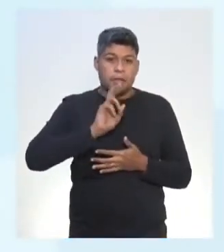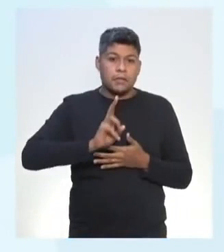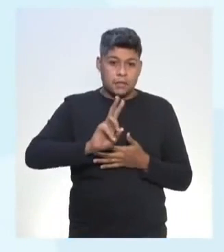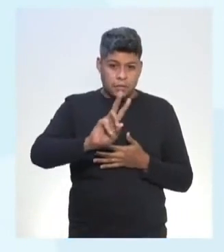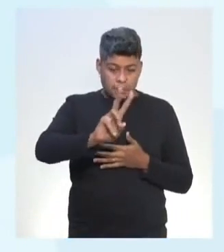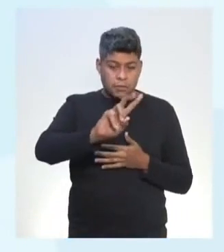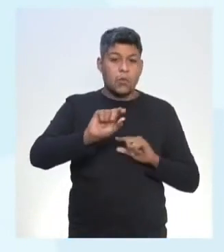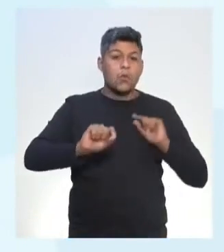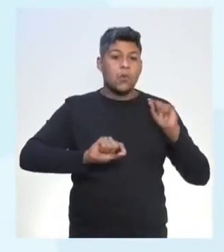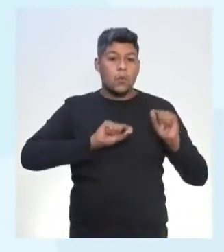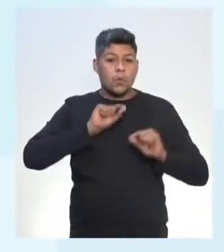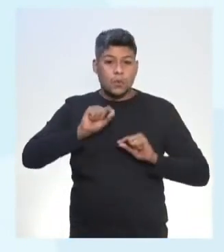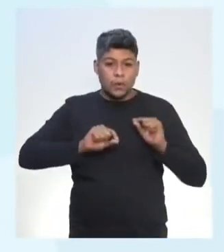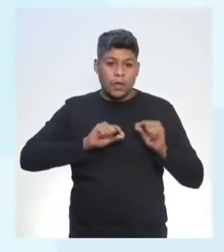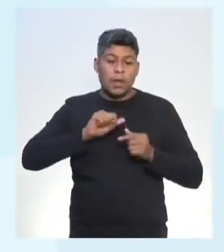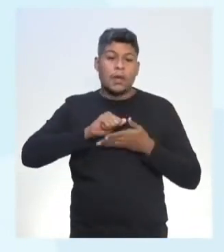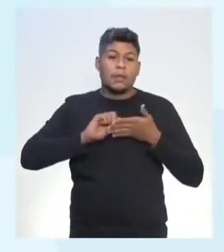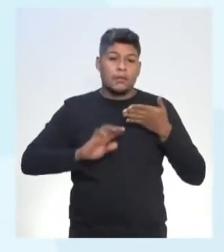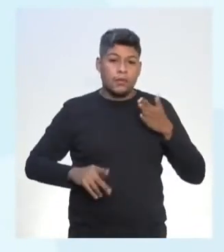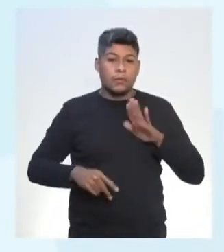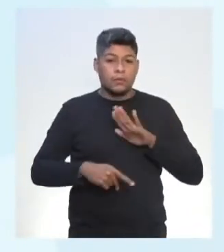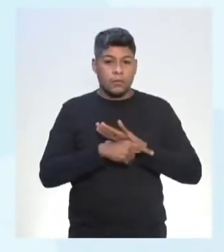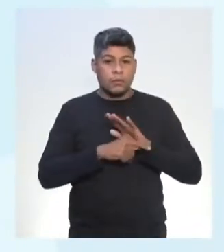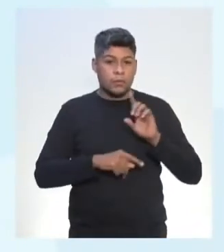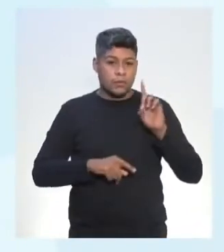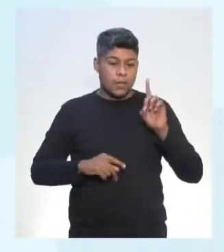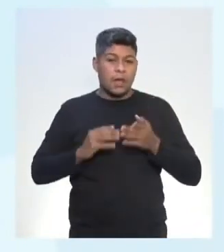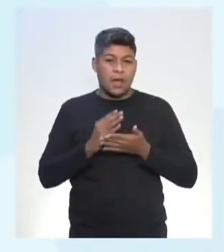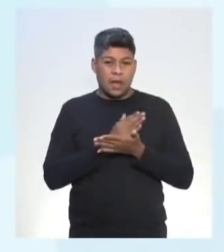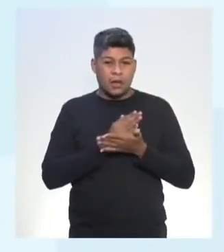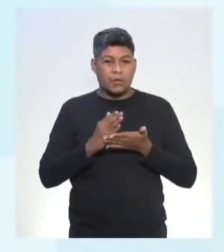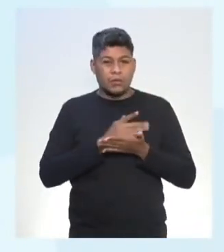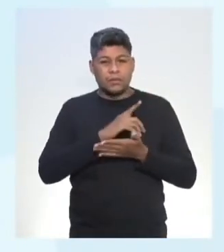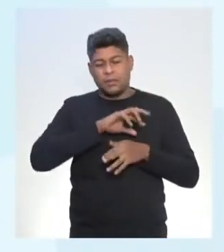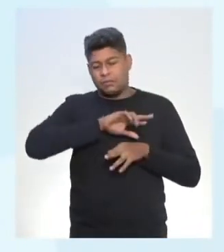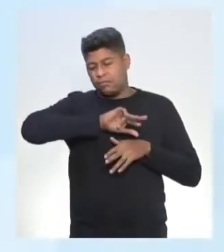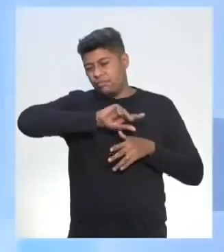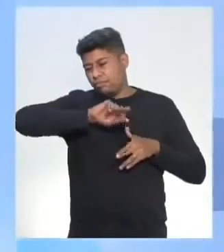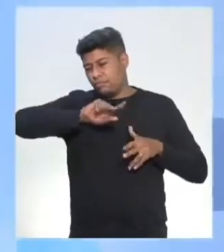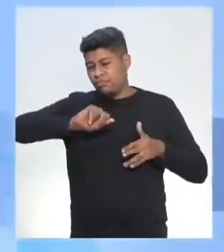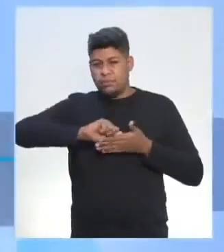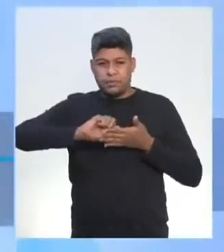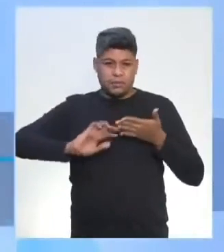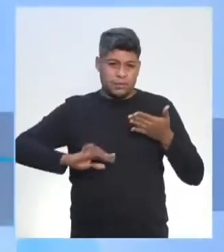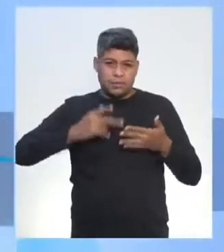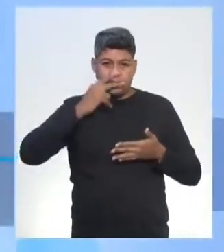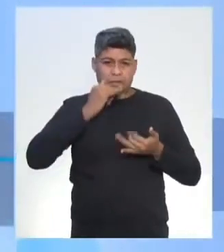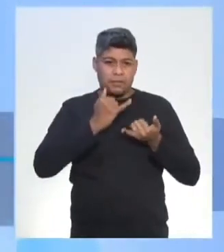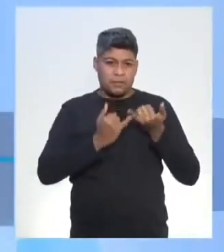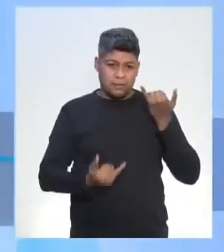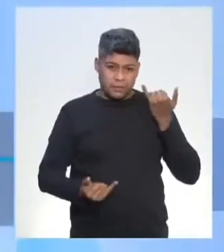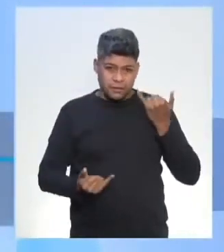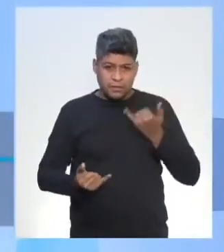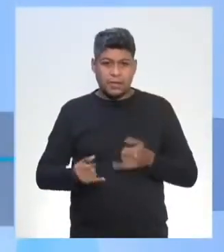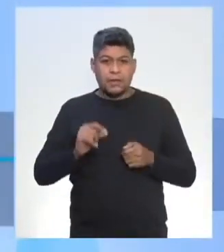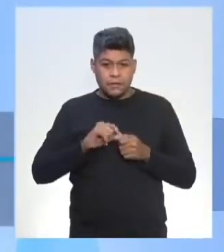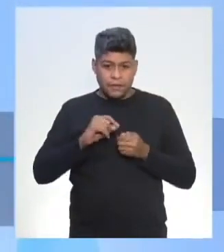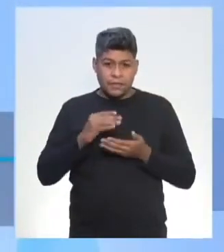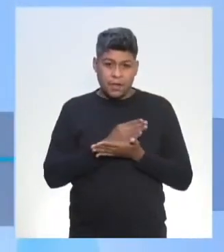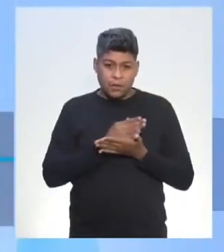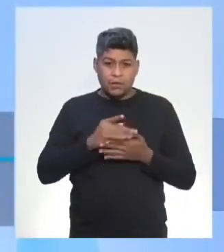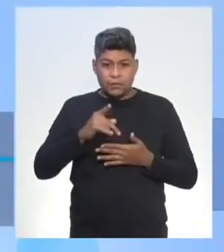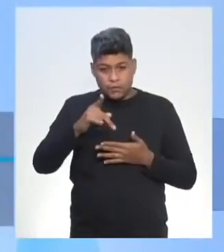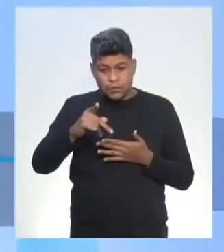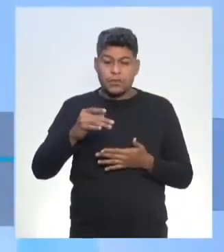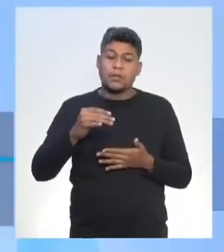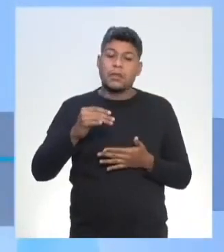Vocês. Eu coloquei como atividade D, eu estou pulando algumas porque tem uma série de atividades parecidas com essas. E eu fiz algumas para vocês terem